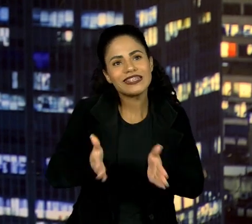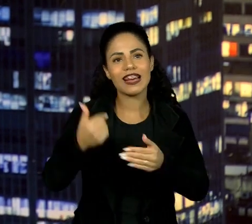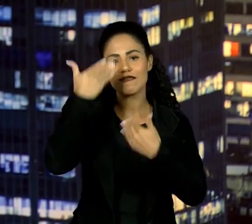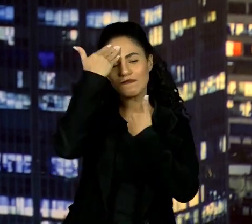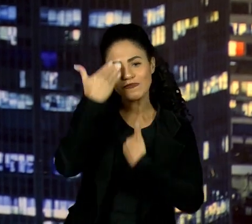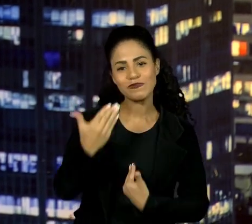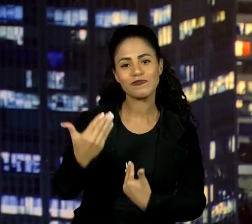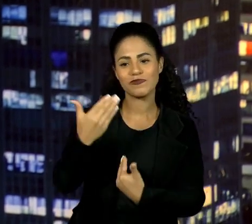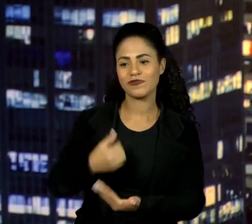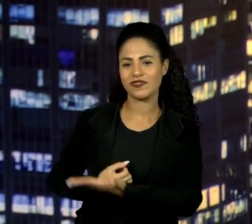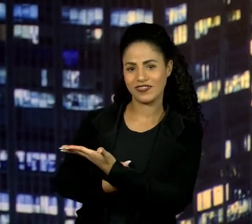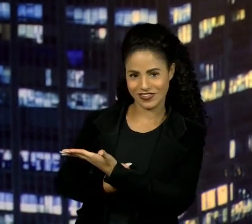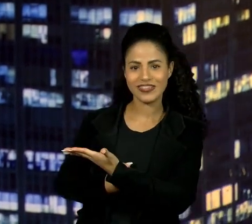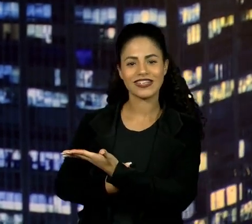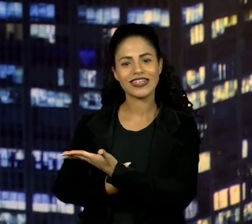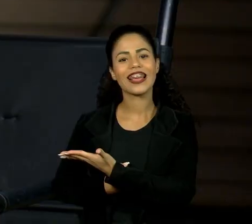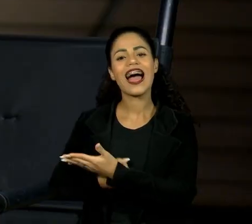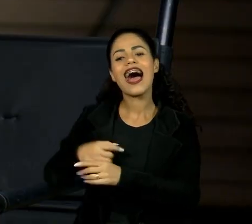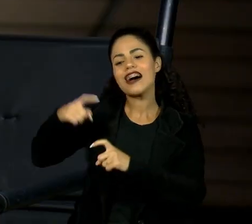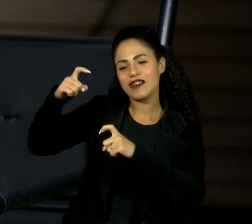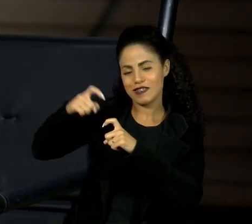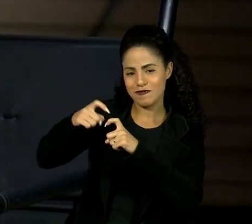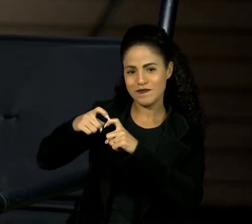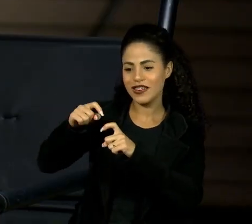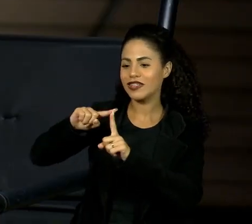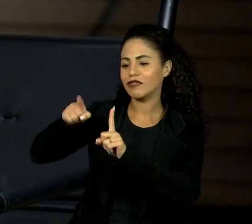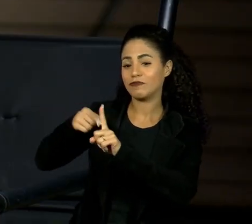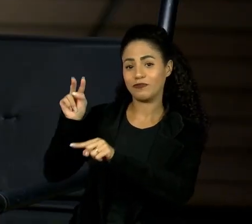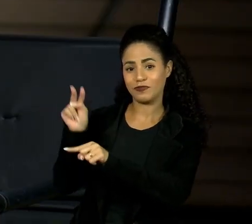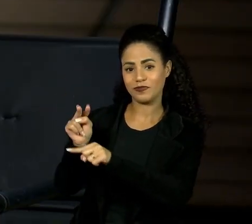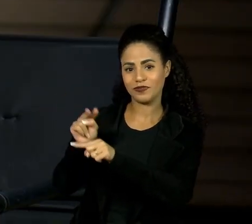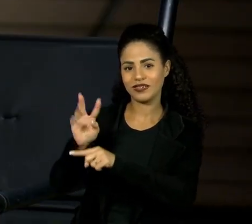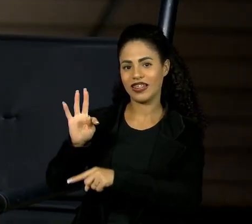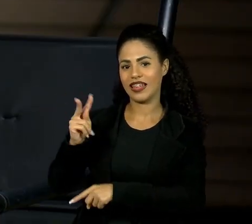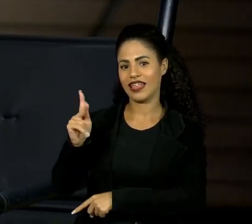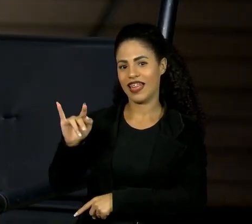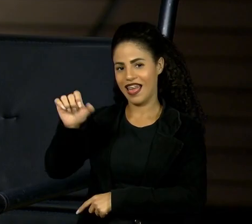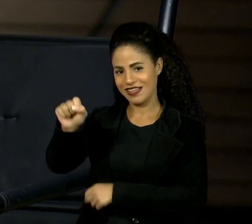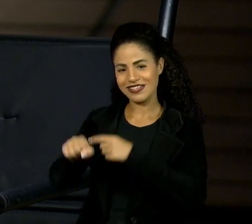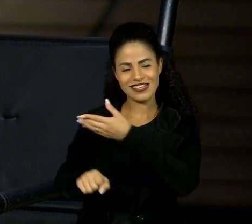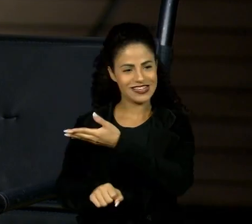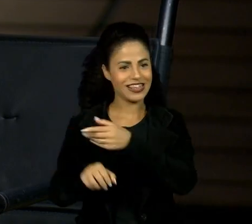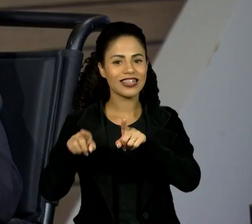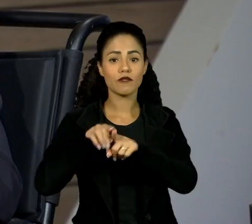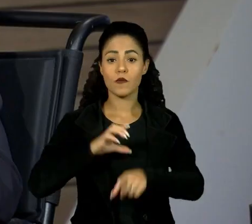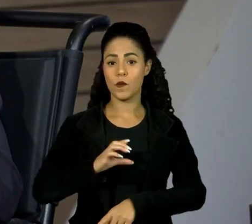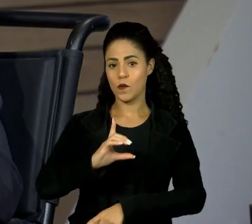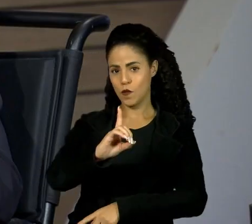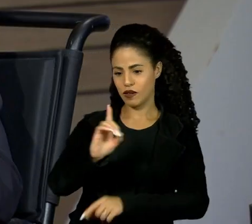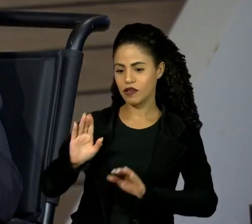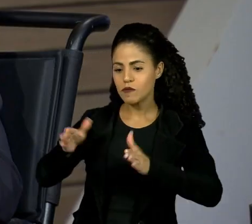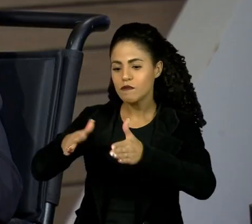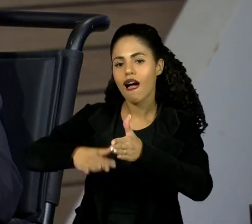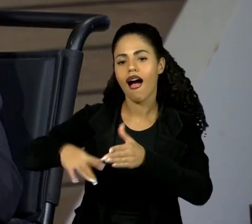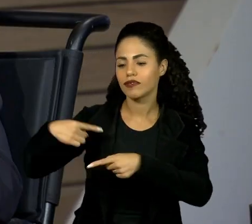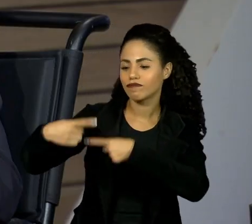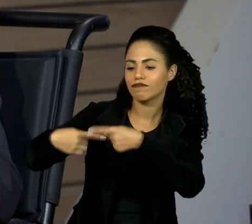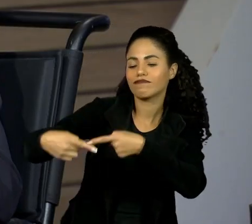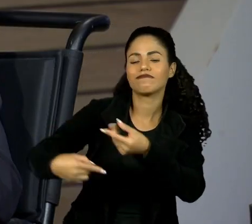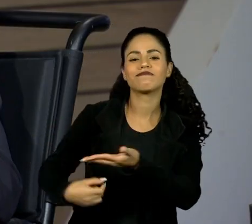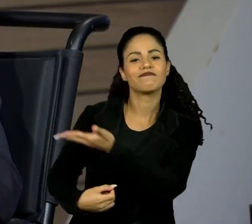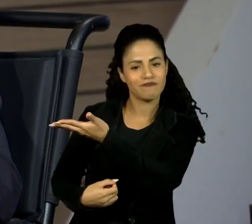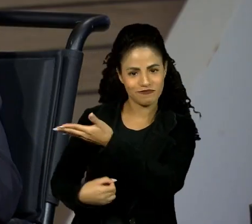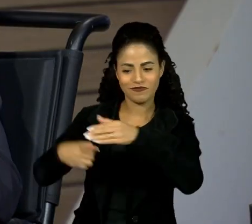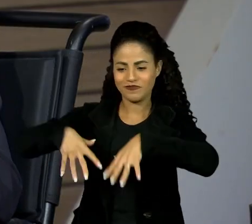agradecer a presença da obstetra especializada em reprodução assistida, a doutora Thaís Domingues, e também o coordenador do setor de reprodução humana